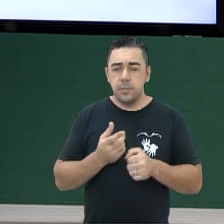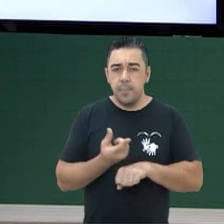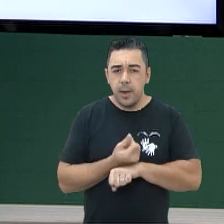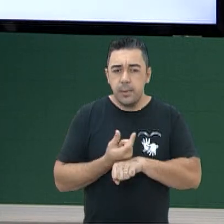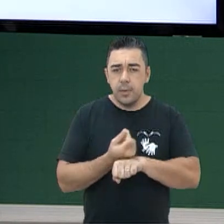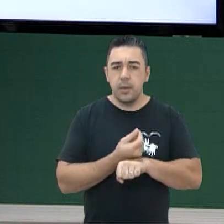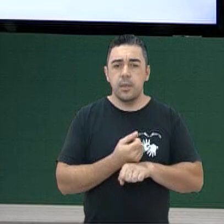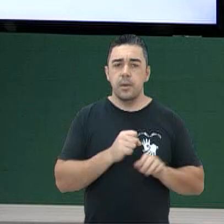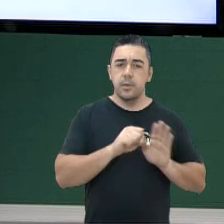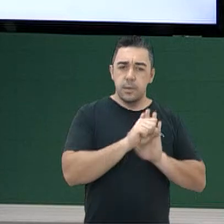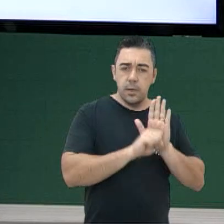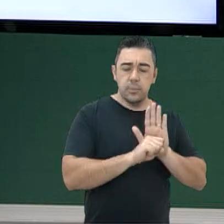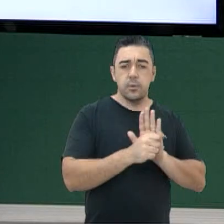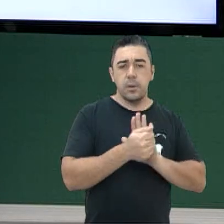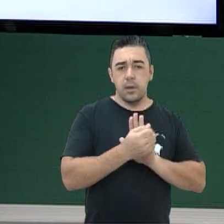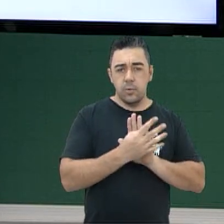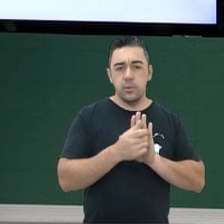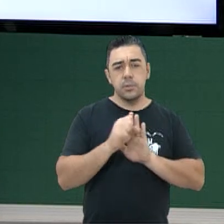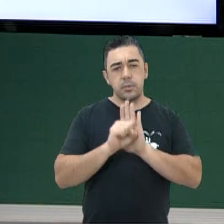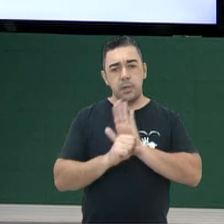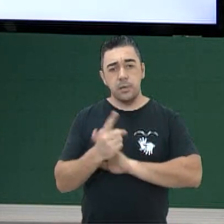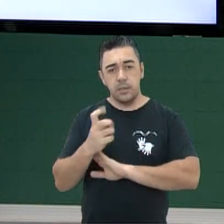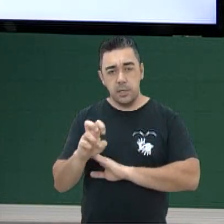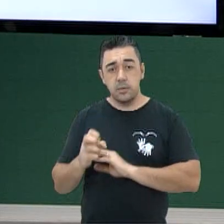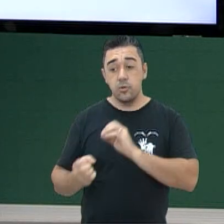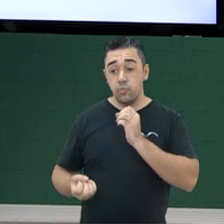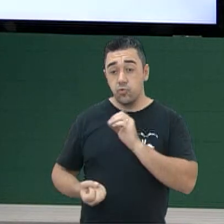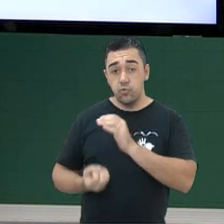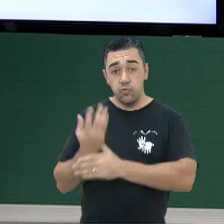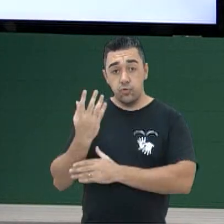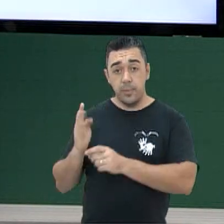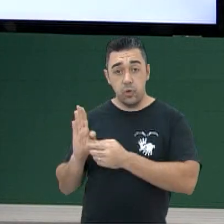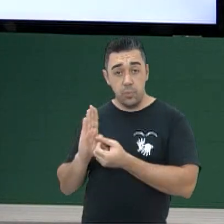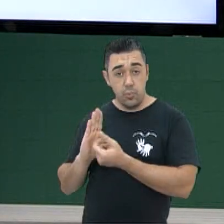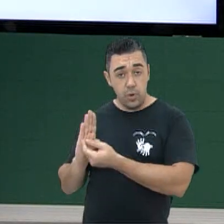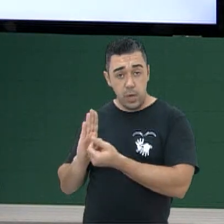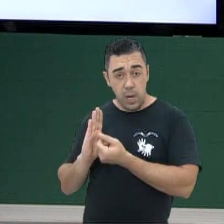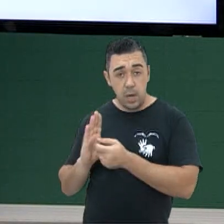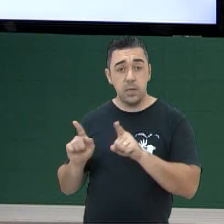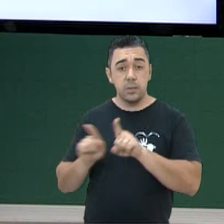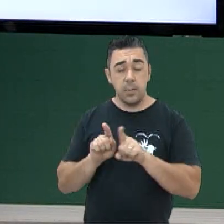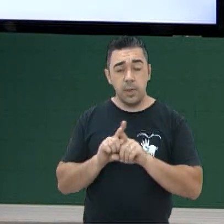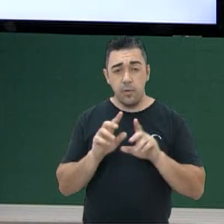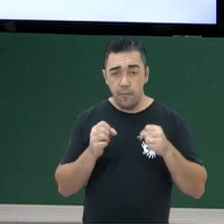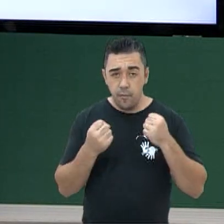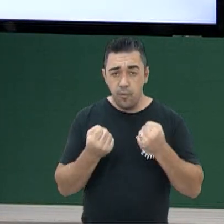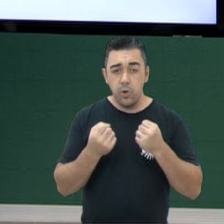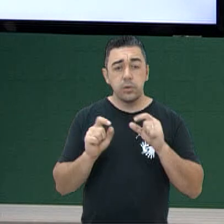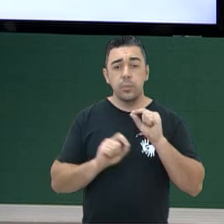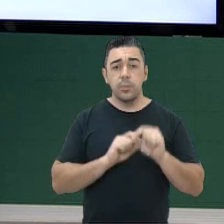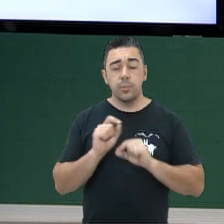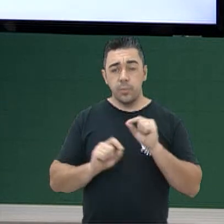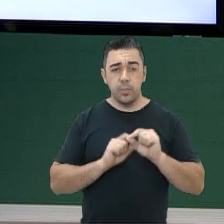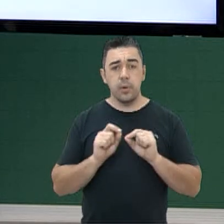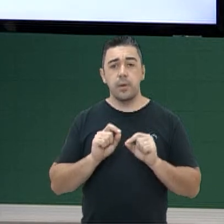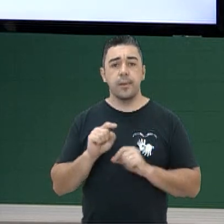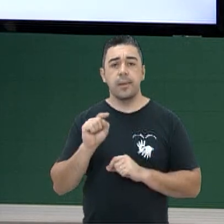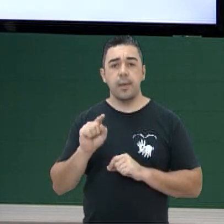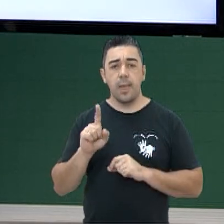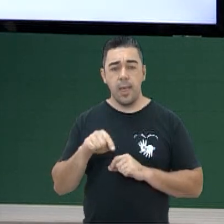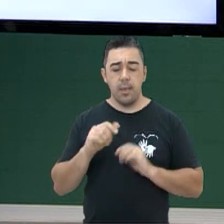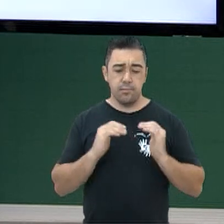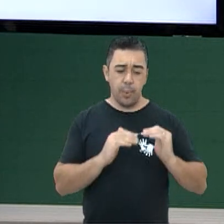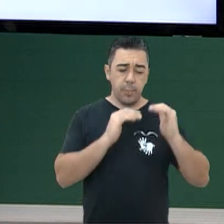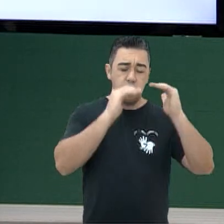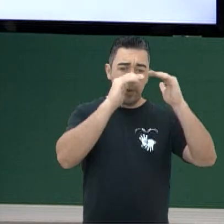Século XIV, século XV, o aparecimento do burguês e posteriormente o fortalecimento, né, desse estamento